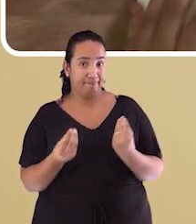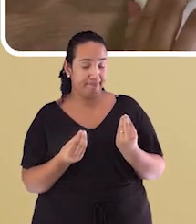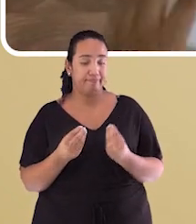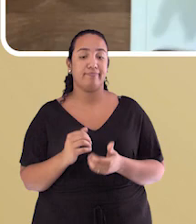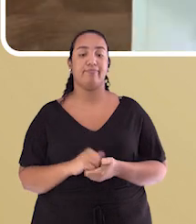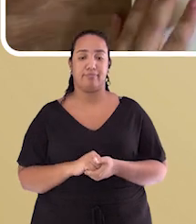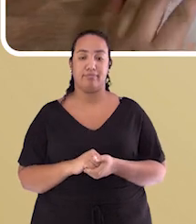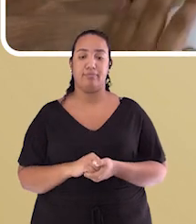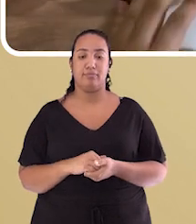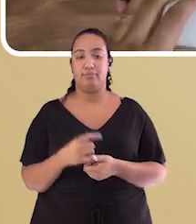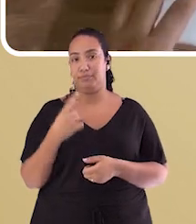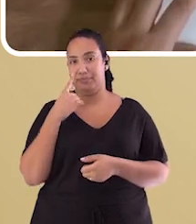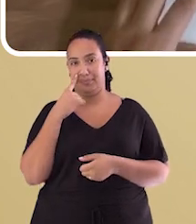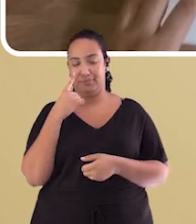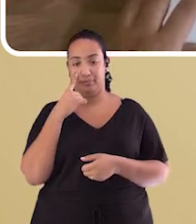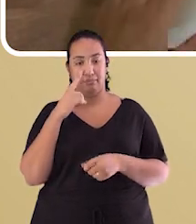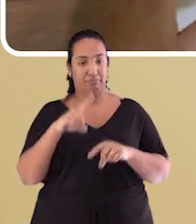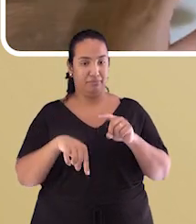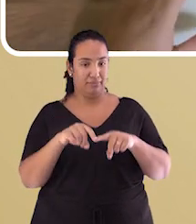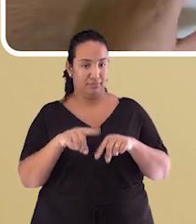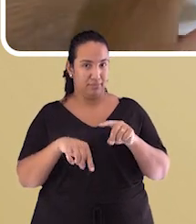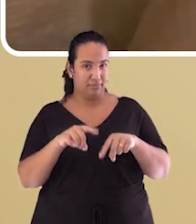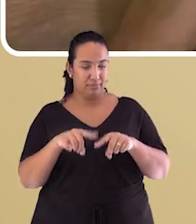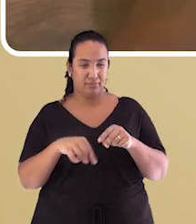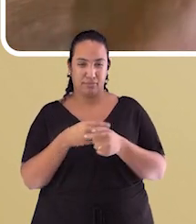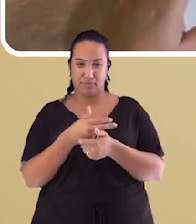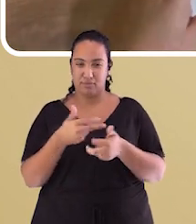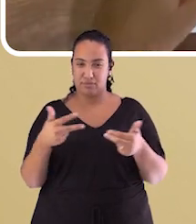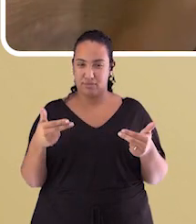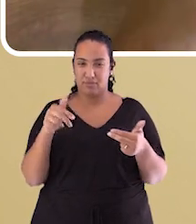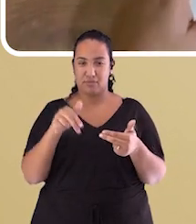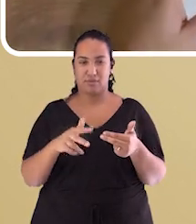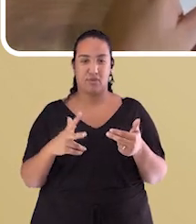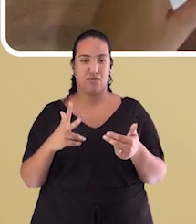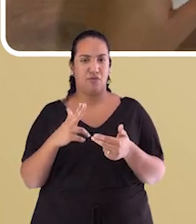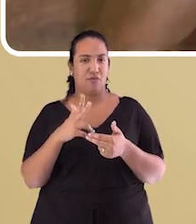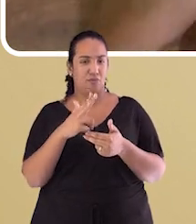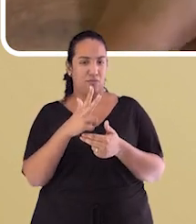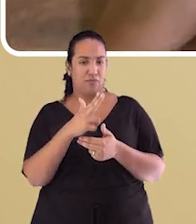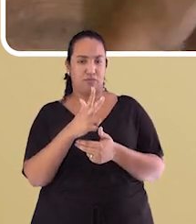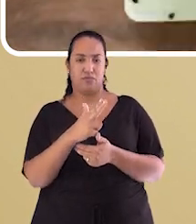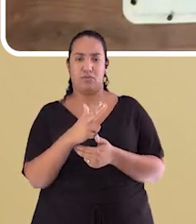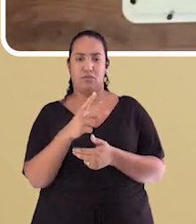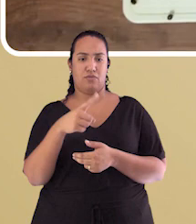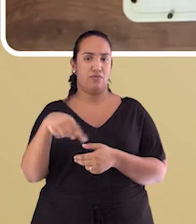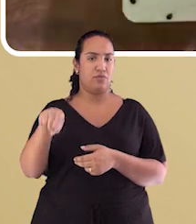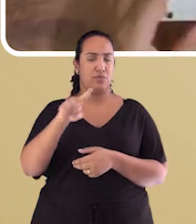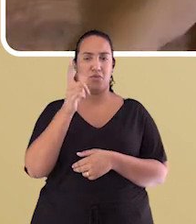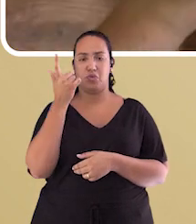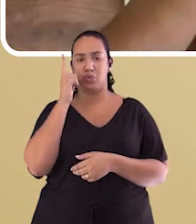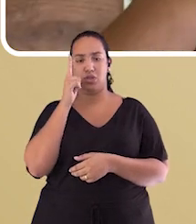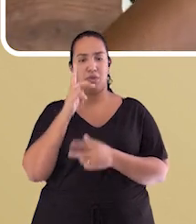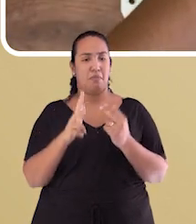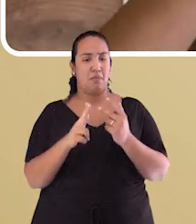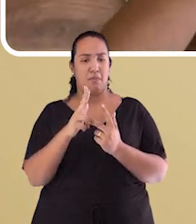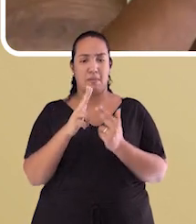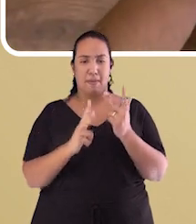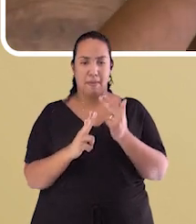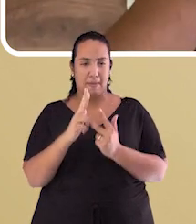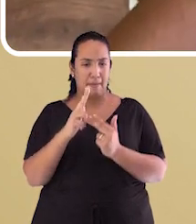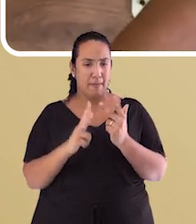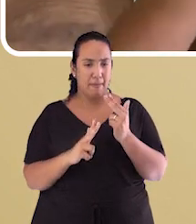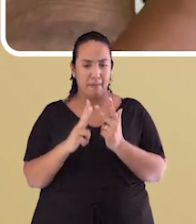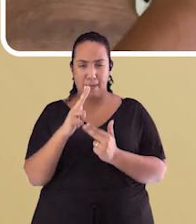uma composteira, nós vamos pegar os resíduos orgânicos e vai cortar eles o máximo que vocês puderem. Quanto